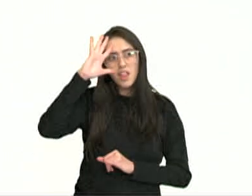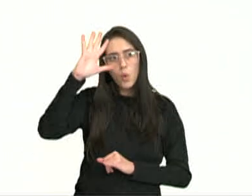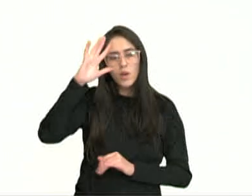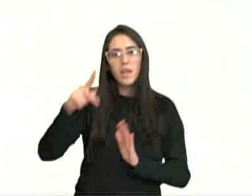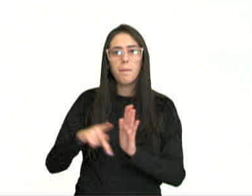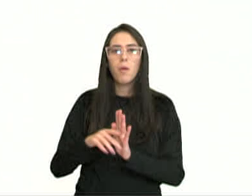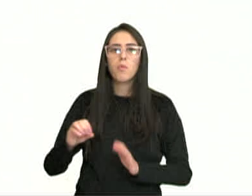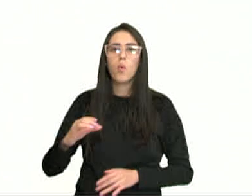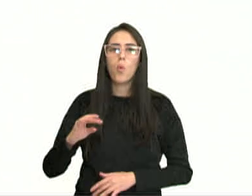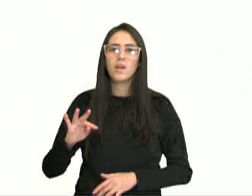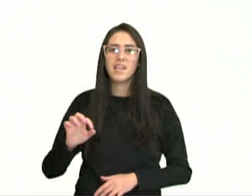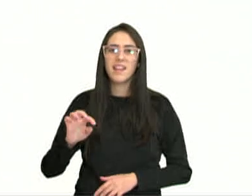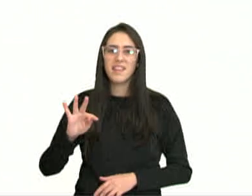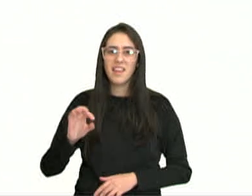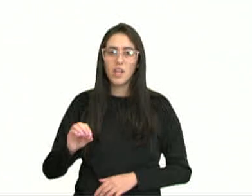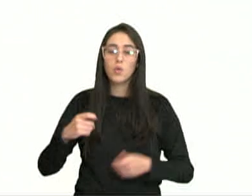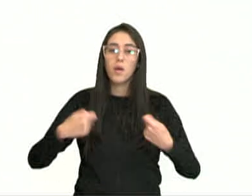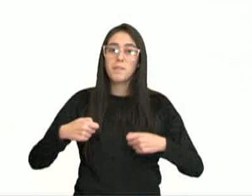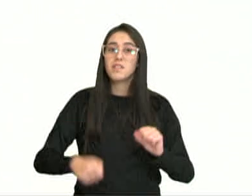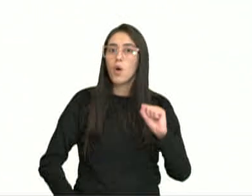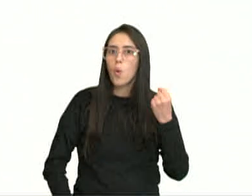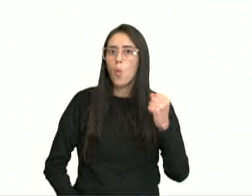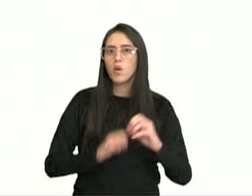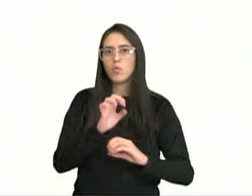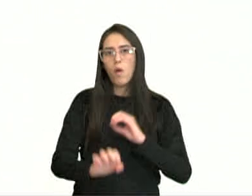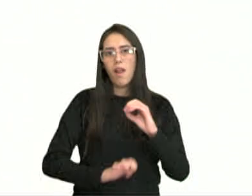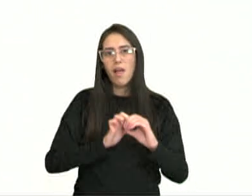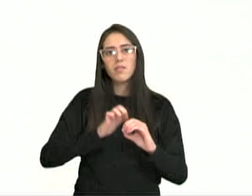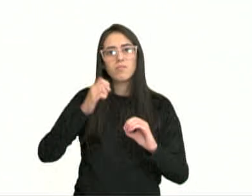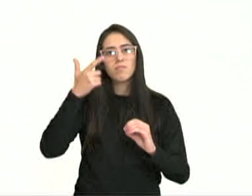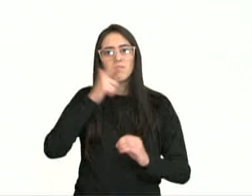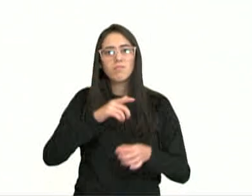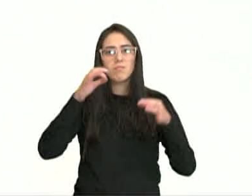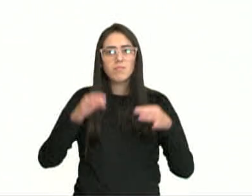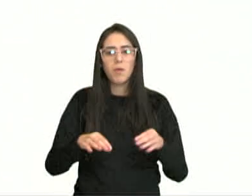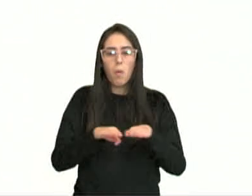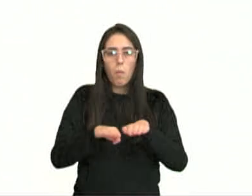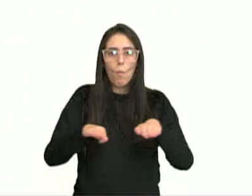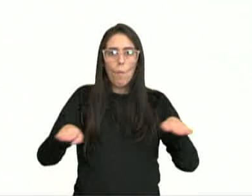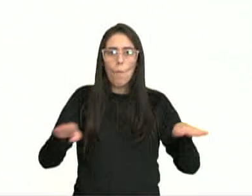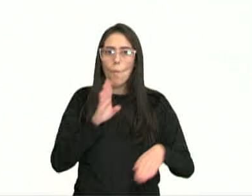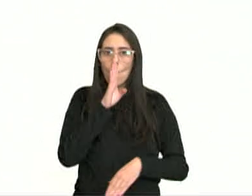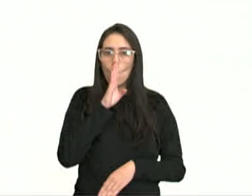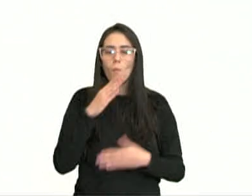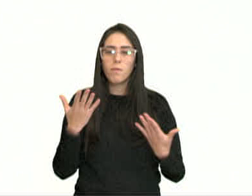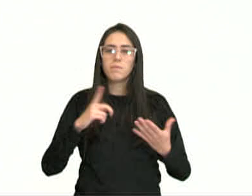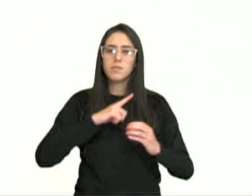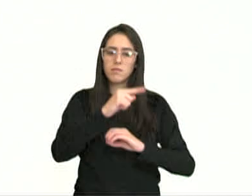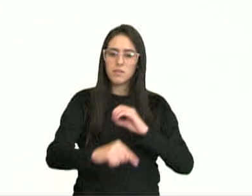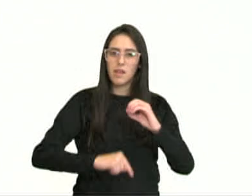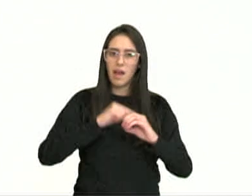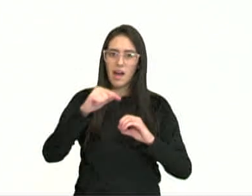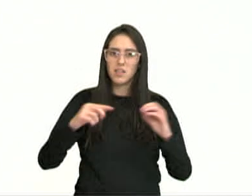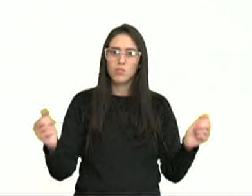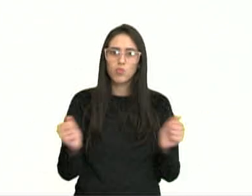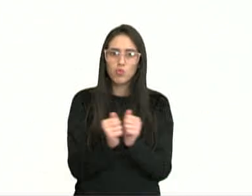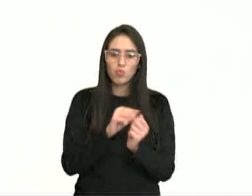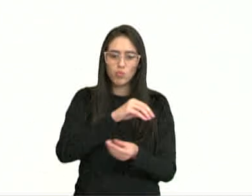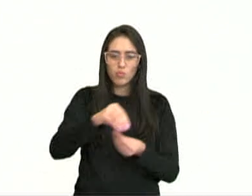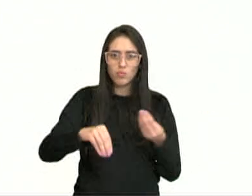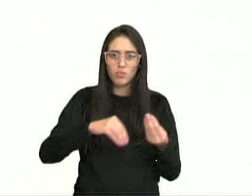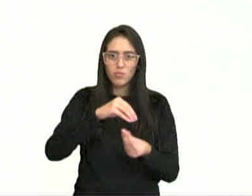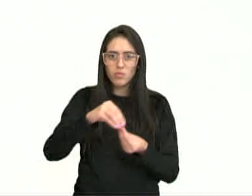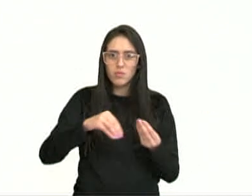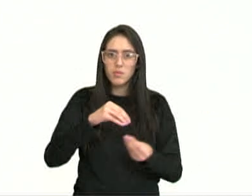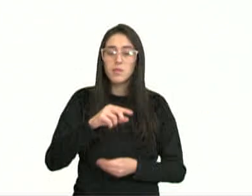de valência precisa de 8 elétrons para estar estabilizada. Então, quando os nossos átomos se juntam para fazer uma substância, eles